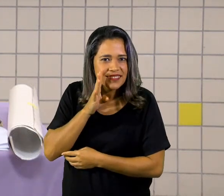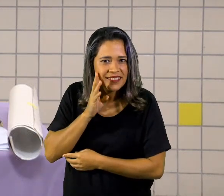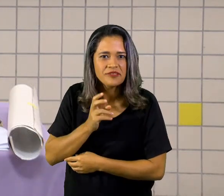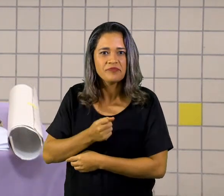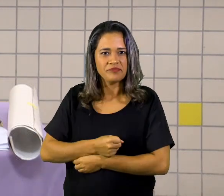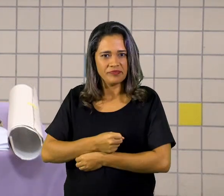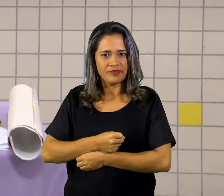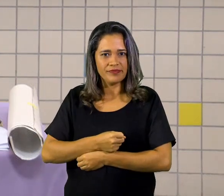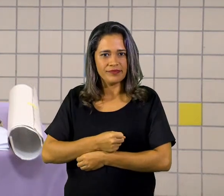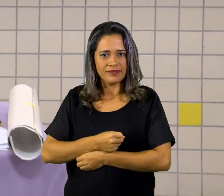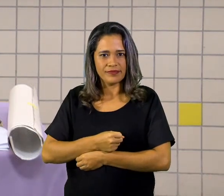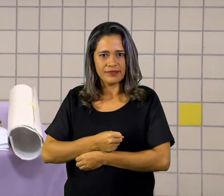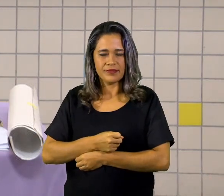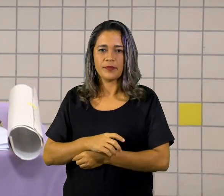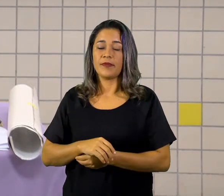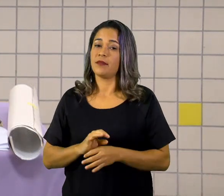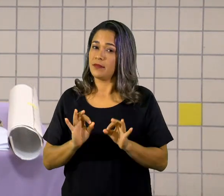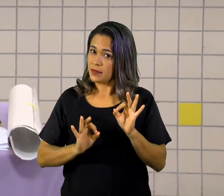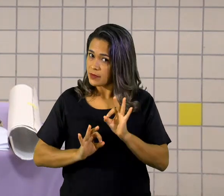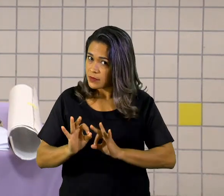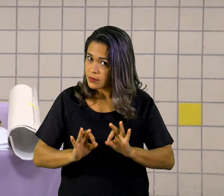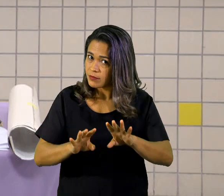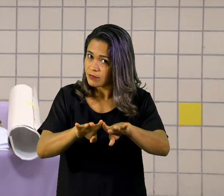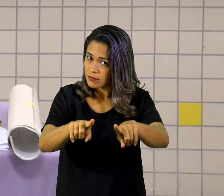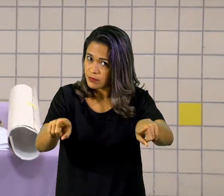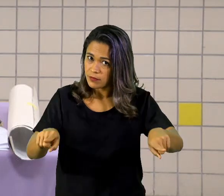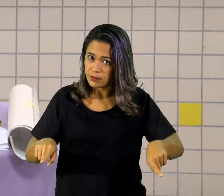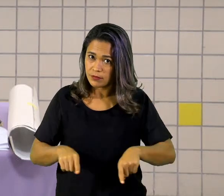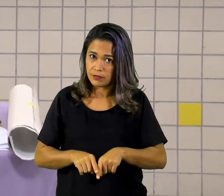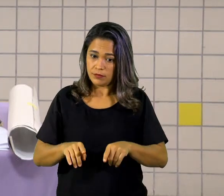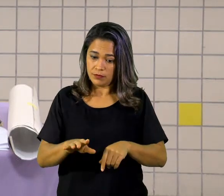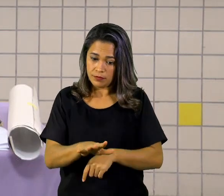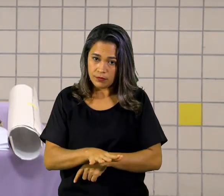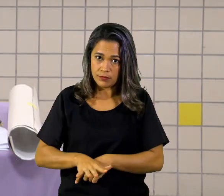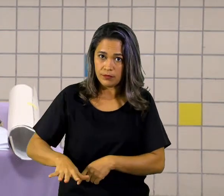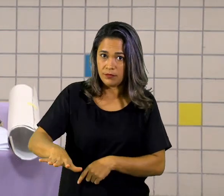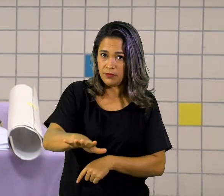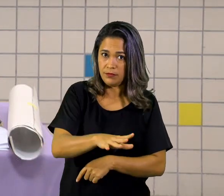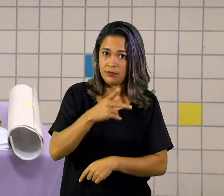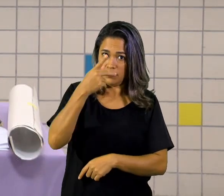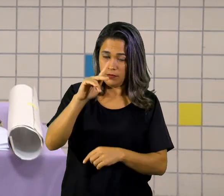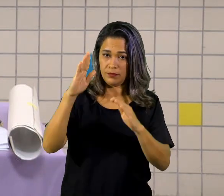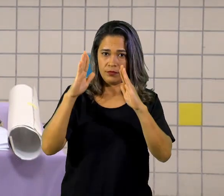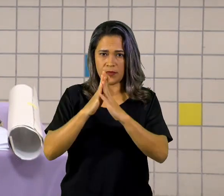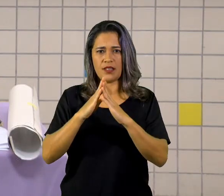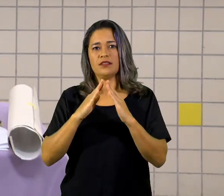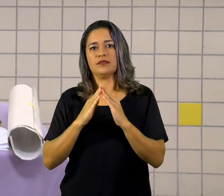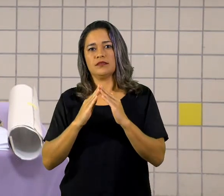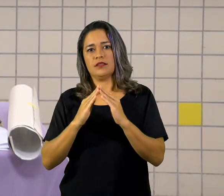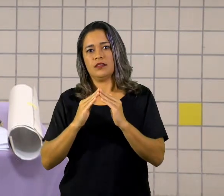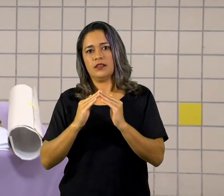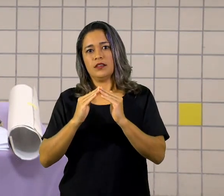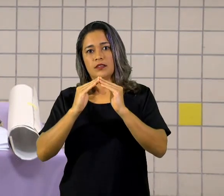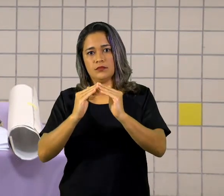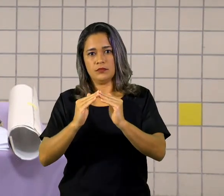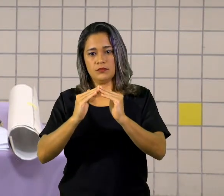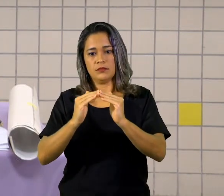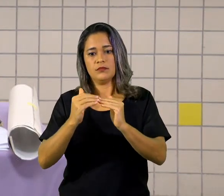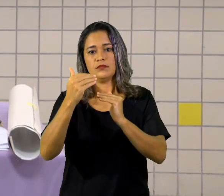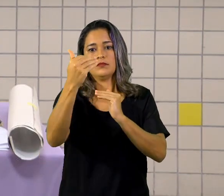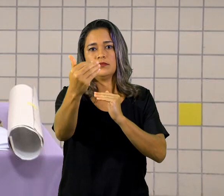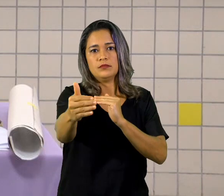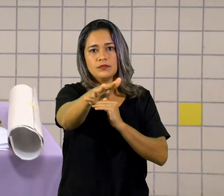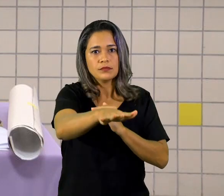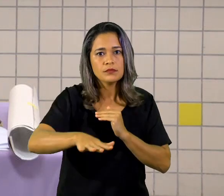essas habilidades. Organize um espaço na sua casa, no quintal da sua casa, para que a criança sinta que